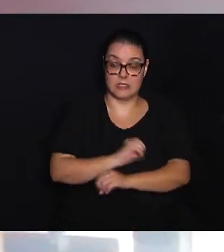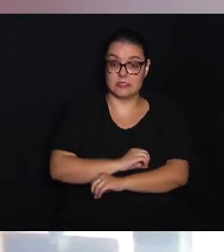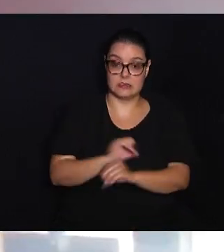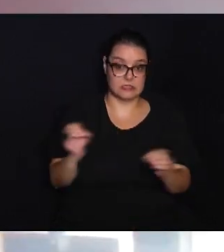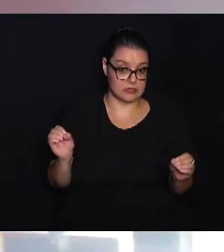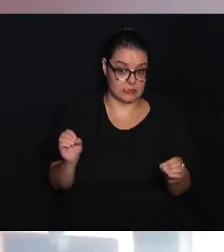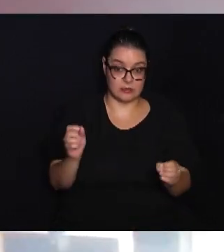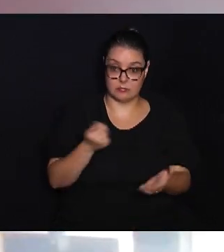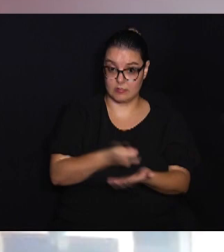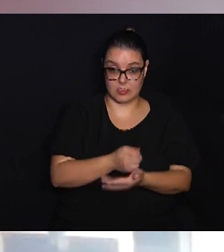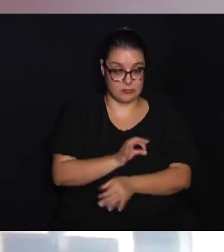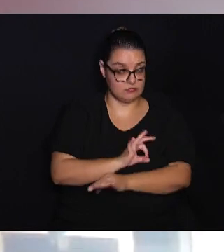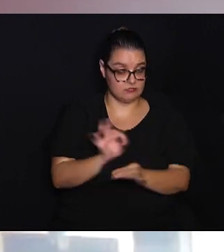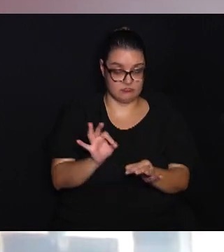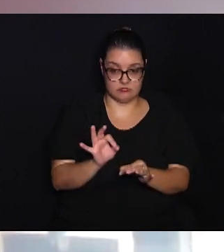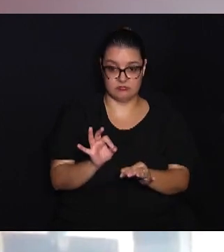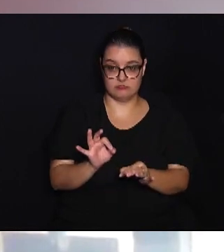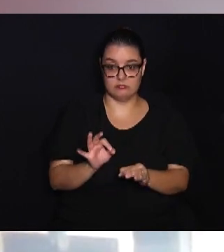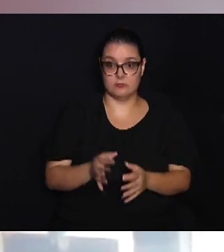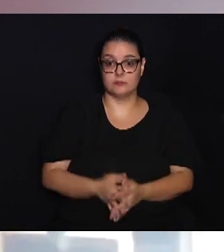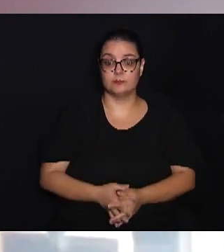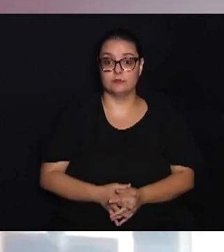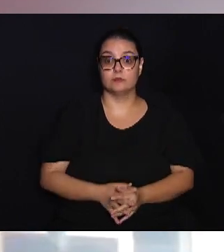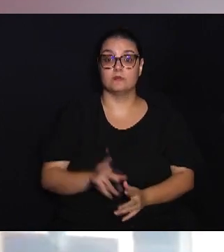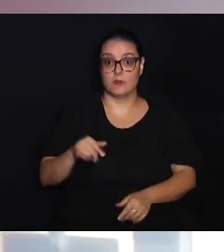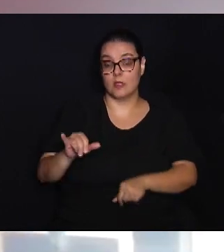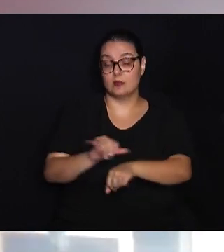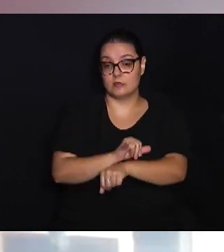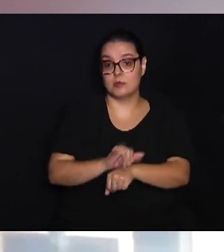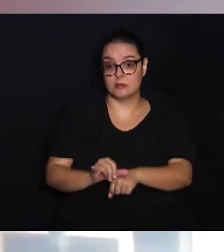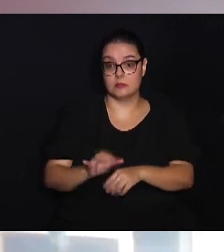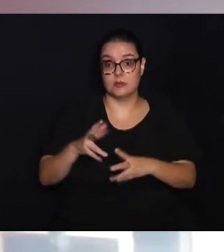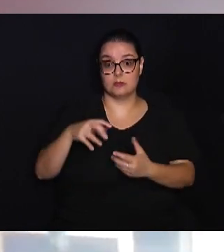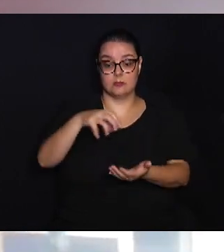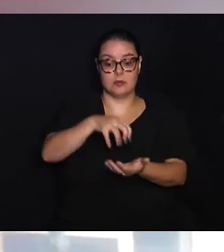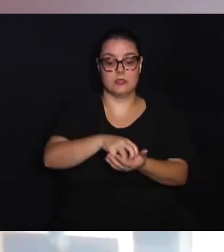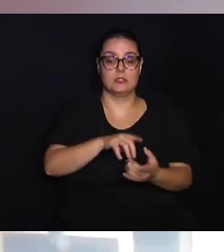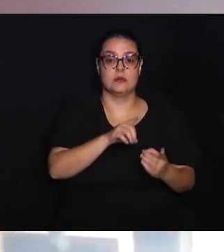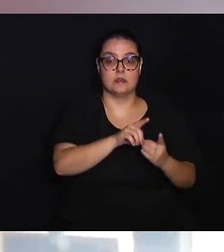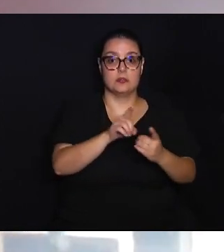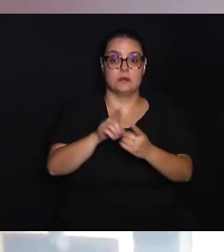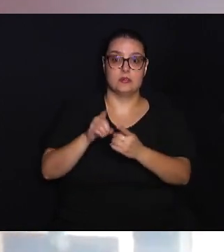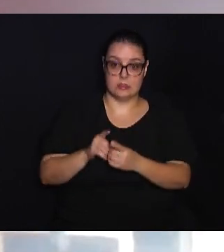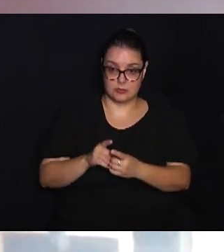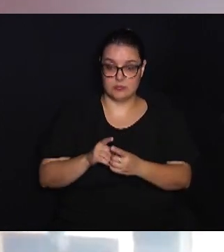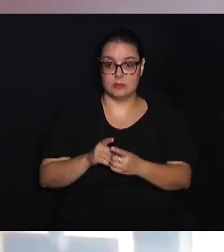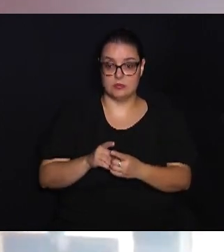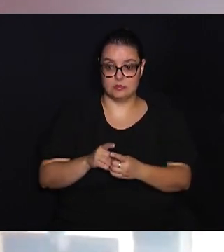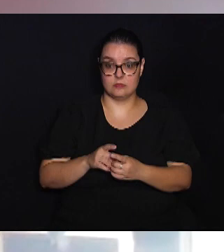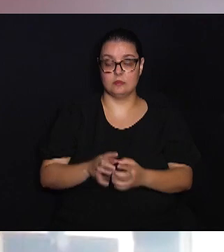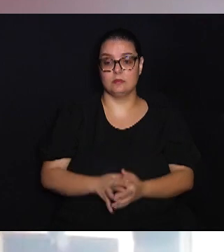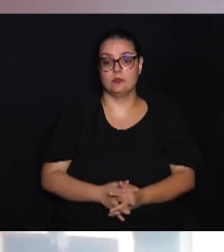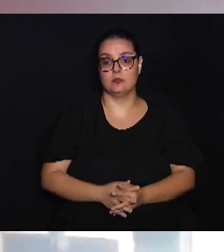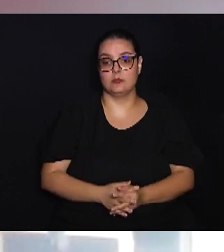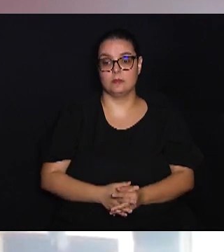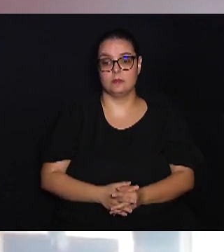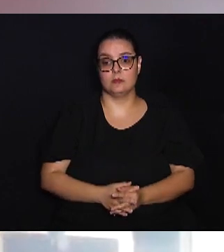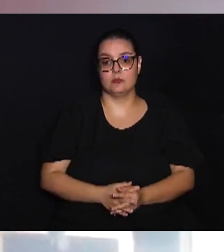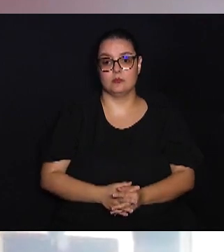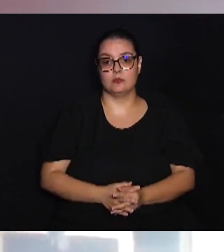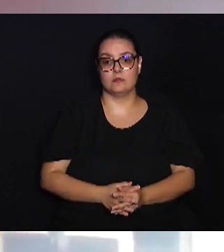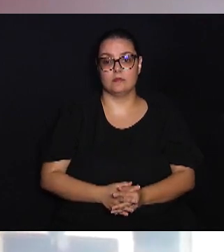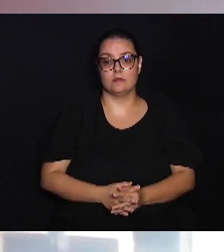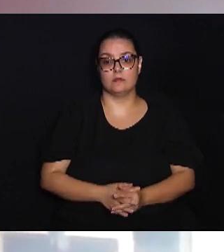custo zero ISO zero então é uma ferramenta muito importante e tudo cai numa central de atendimento que